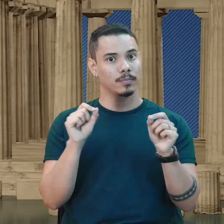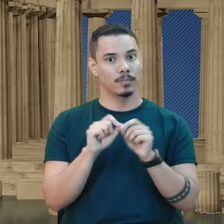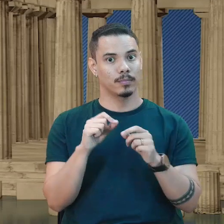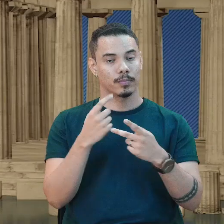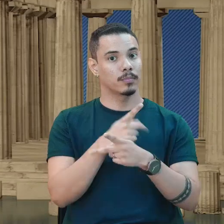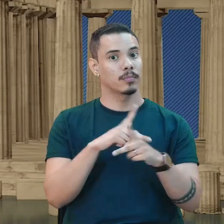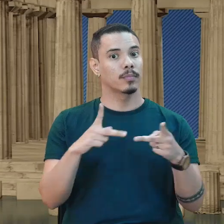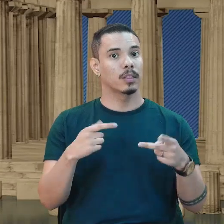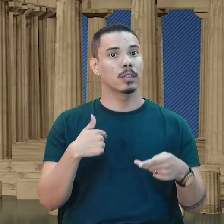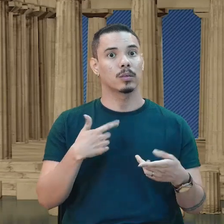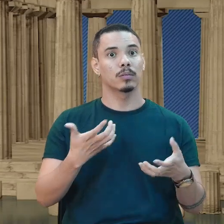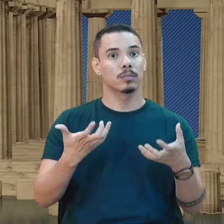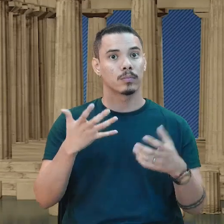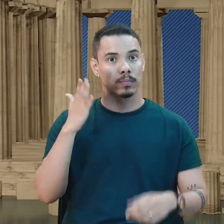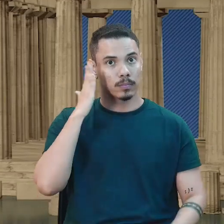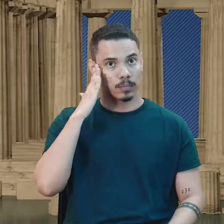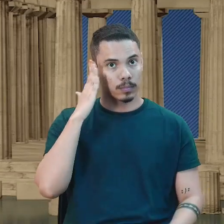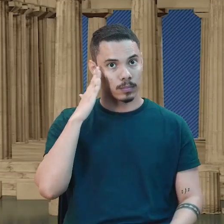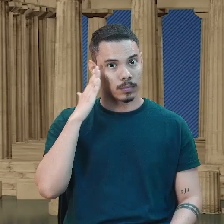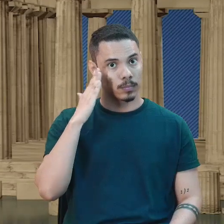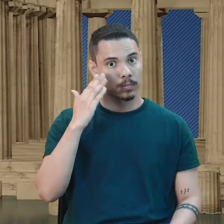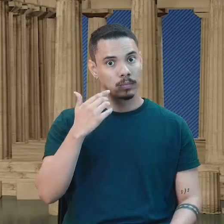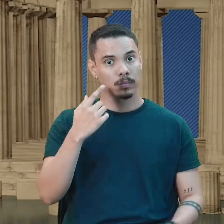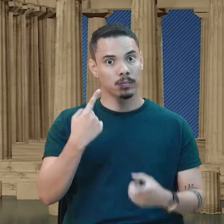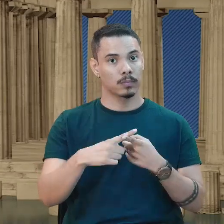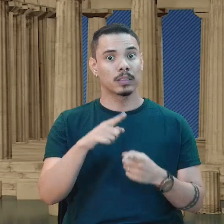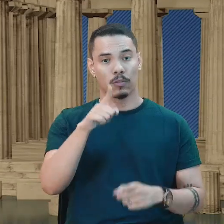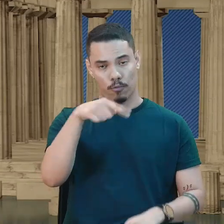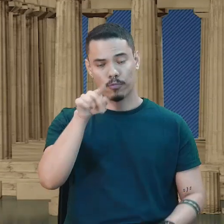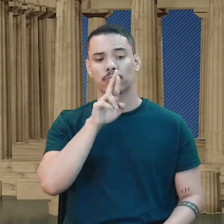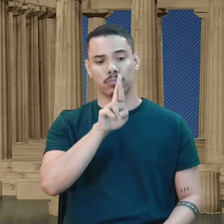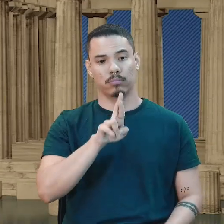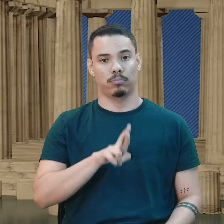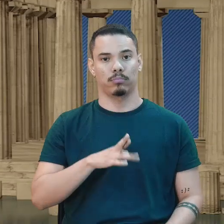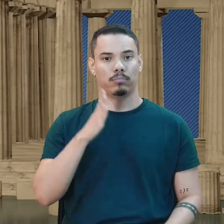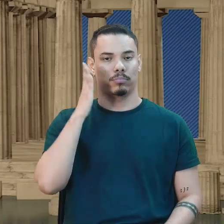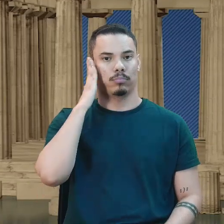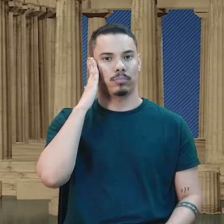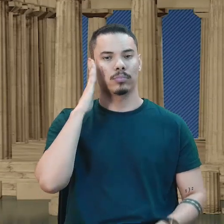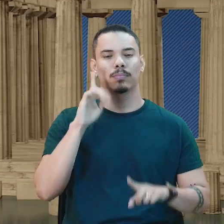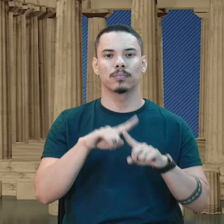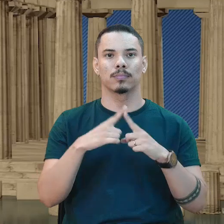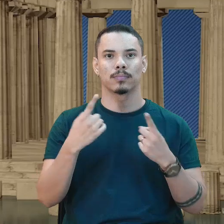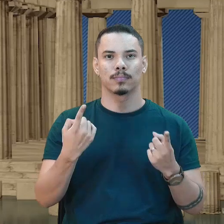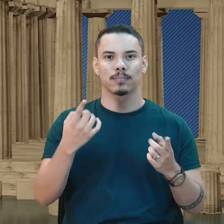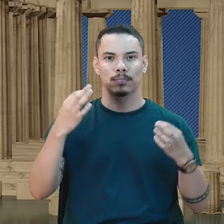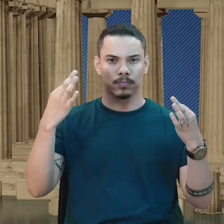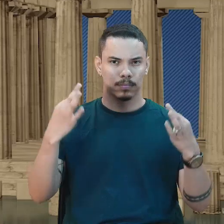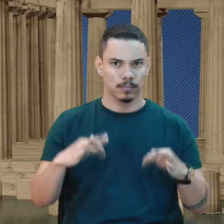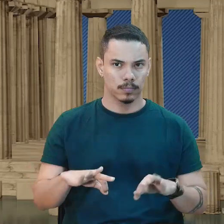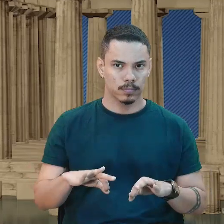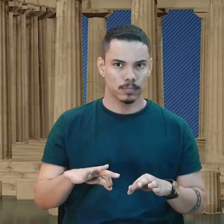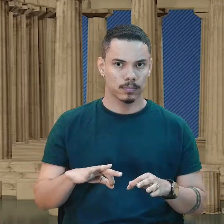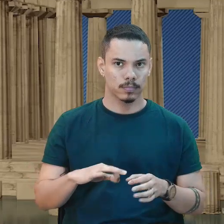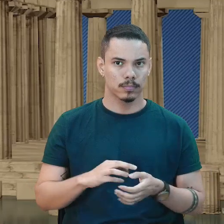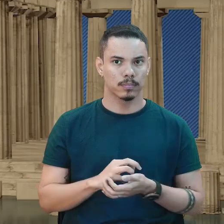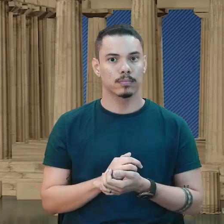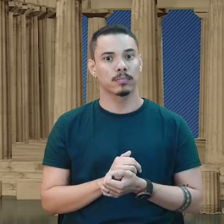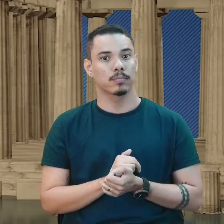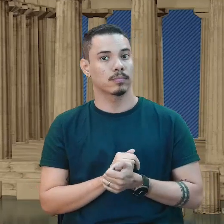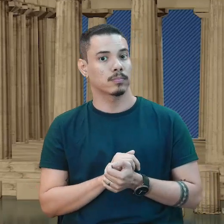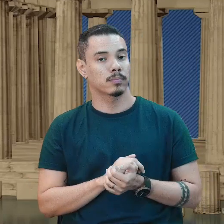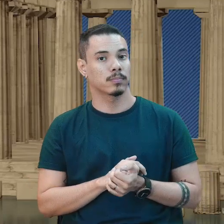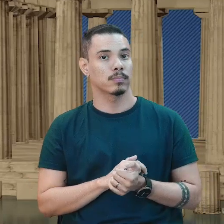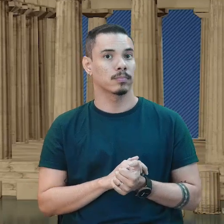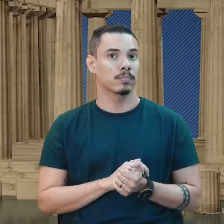quero saber se de fato eu sei que vocês responderam, mas será que vocês acertaram as